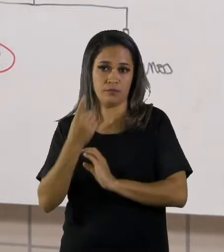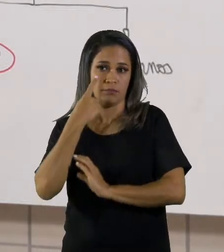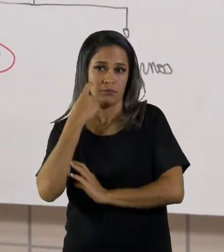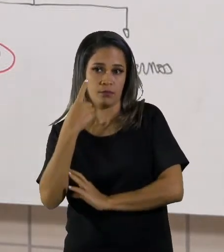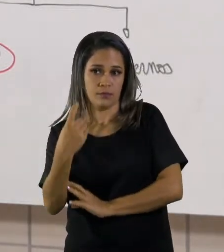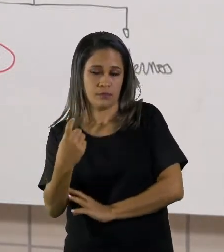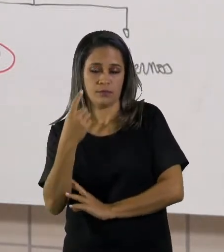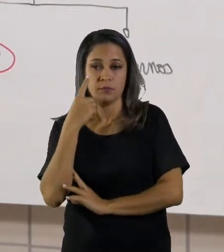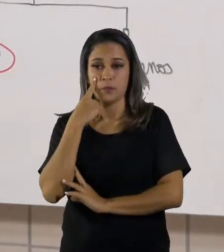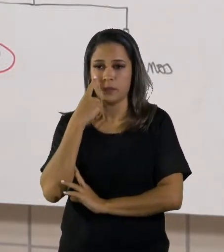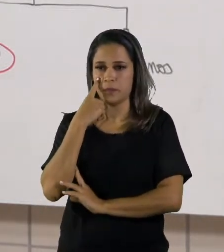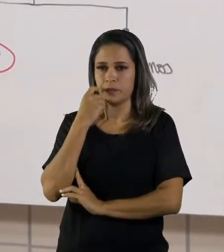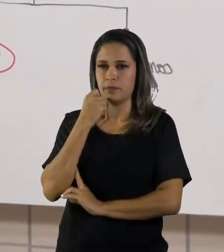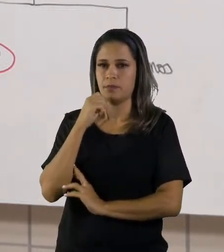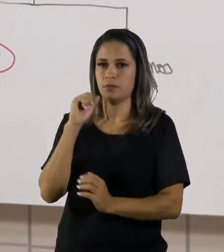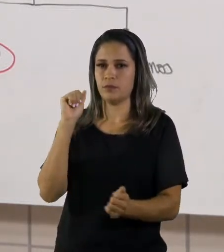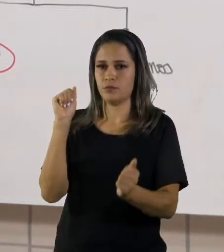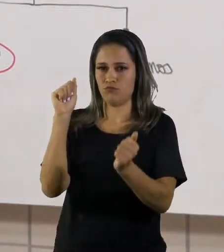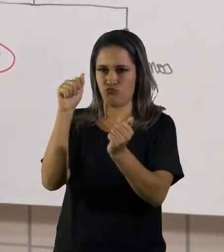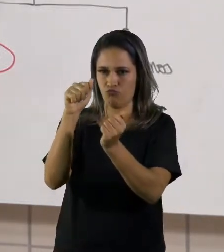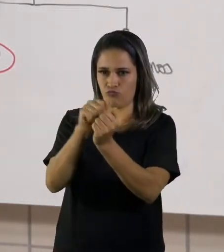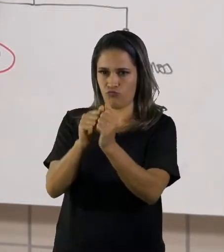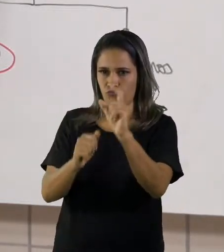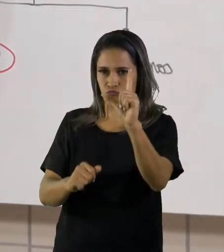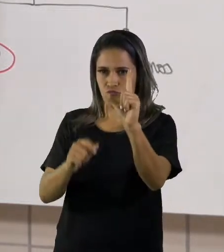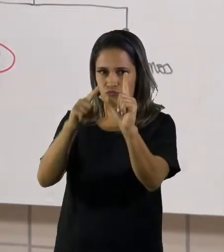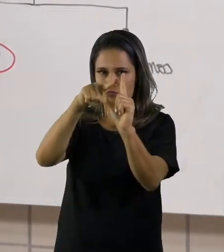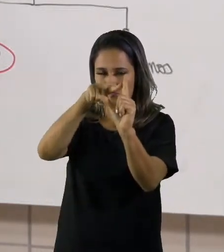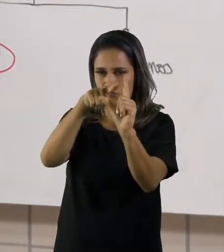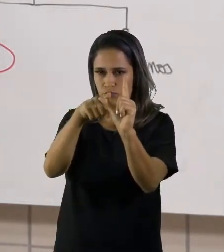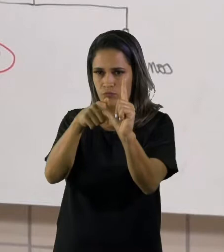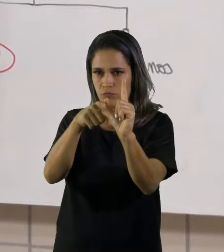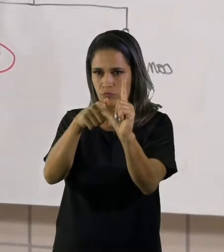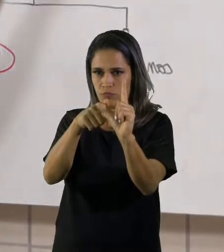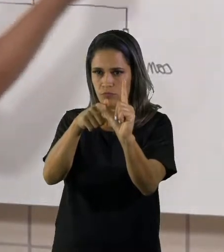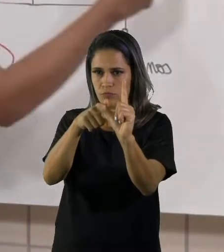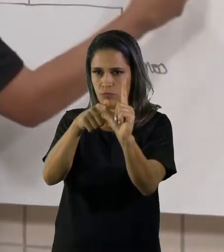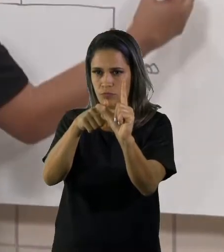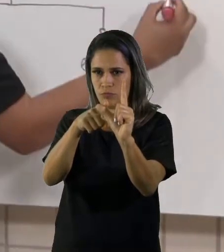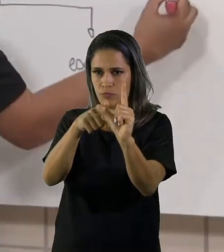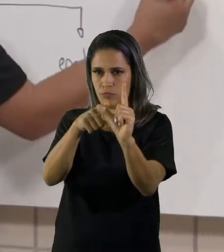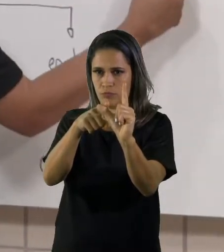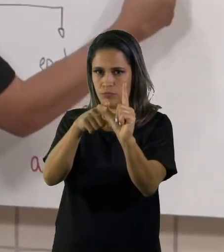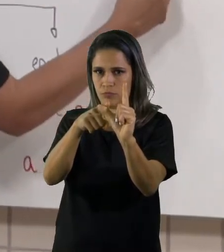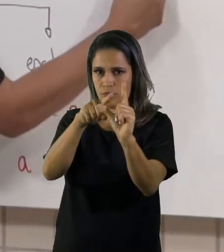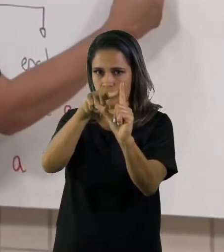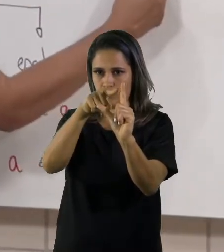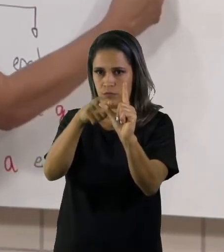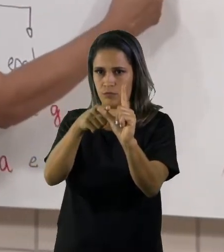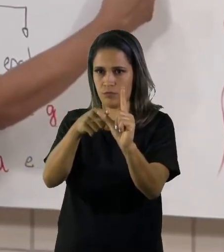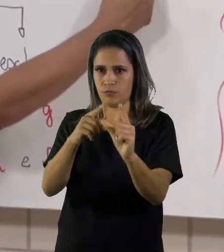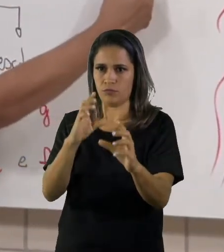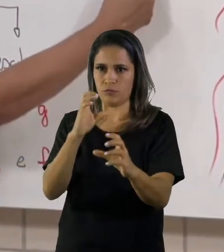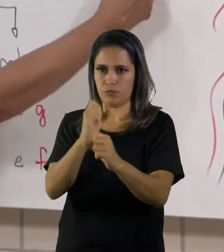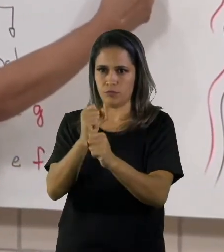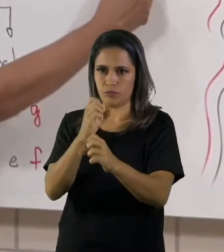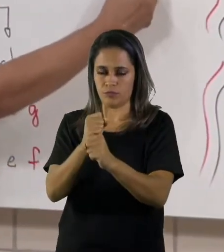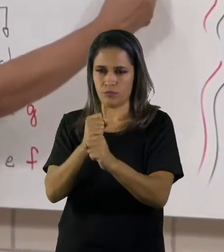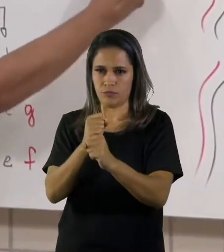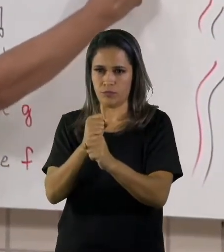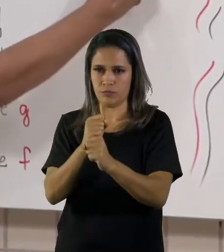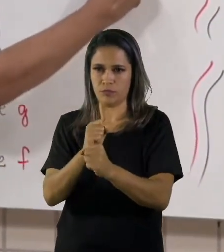bem, quando eu junto os ângulos colaterais, se eu juntar, ou seja, se eu somar